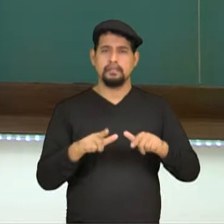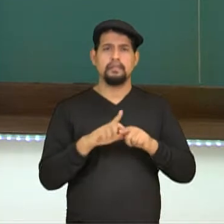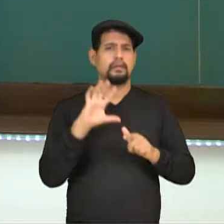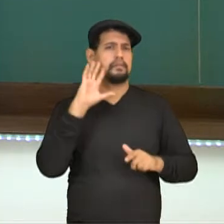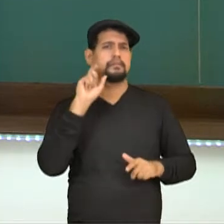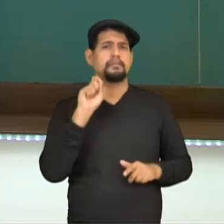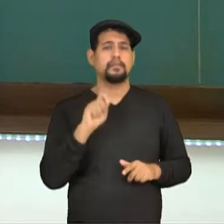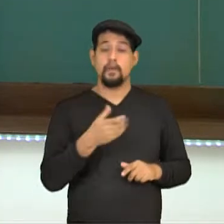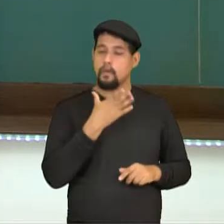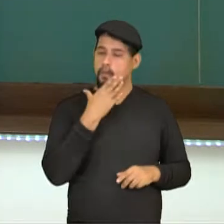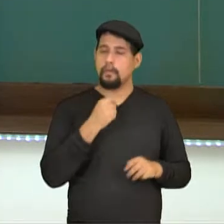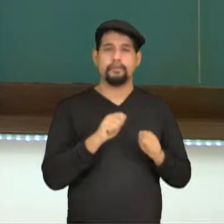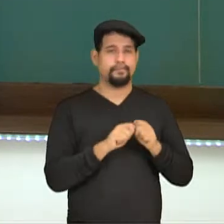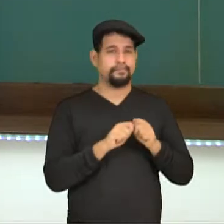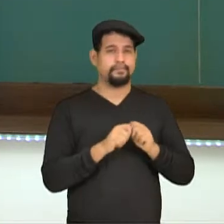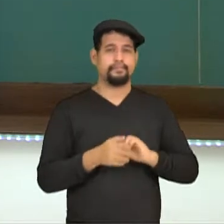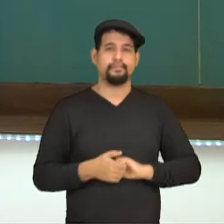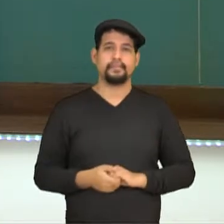pelo próprio homem.